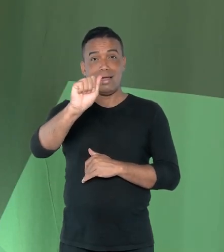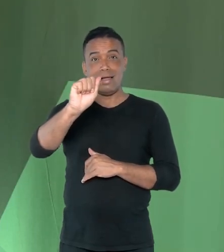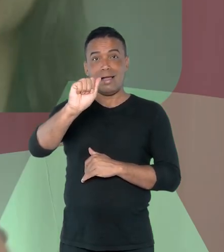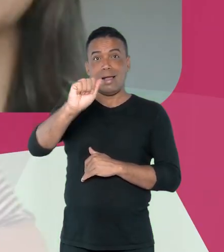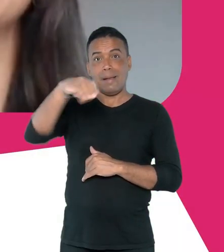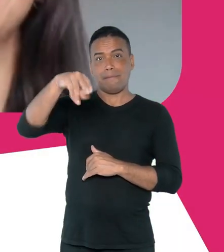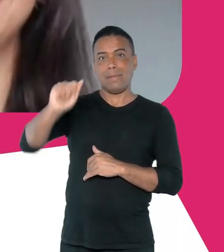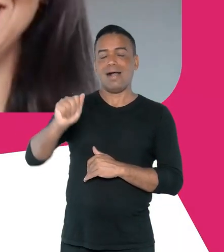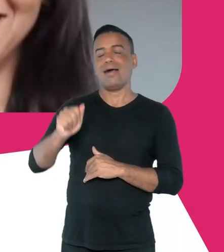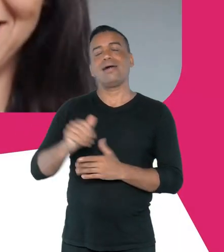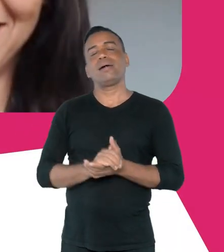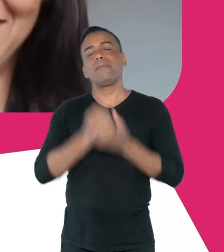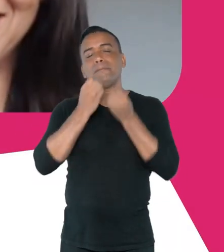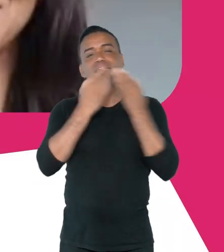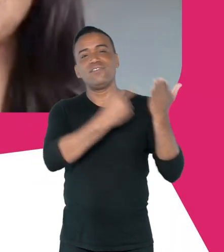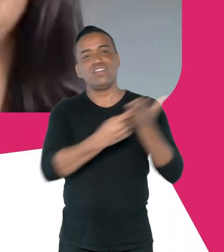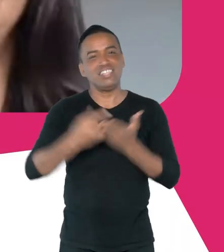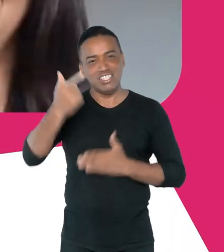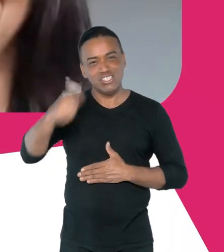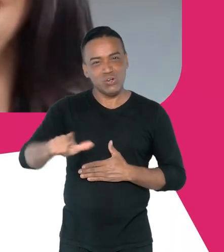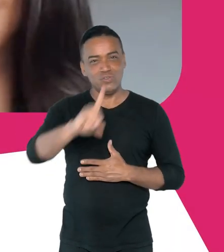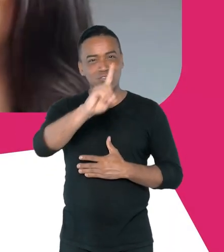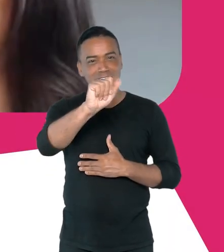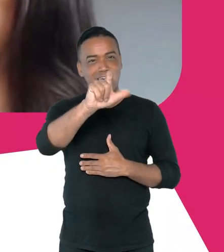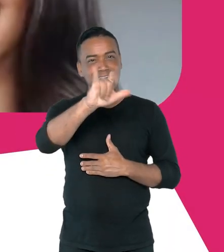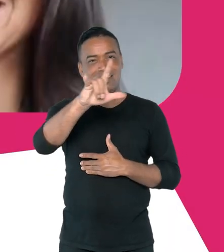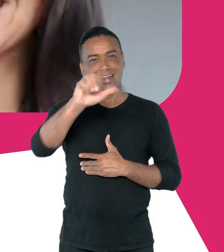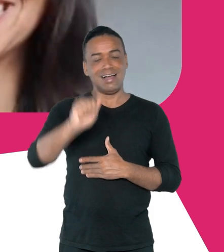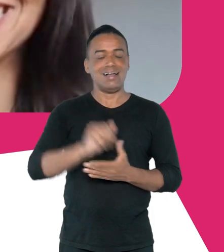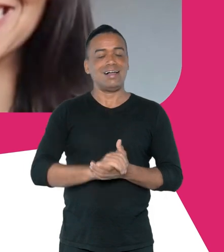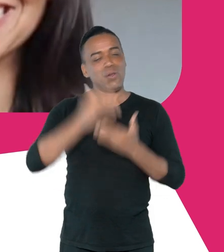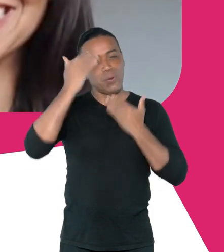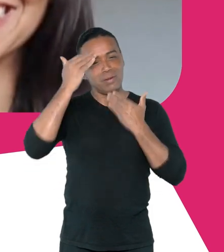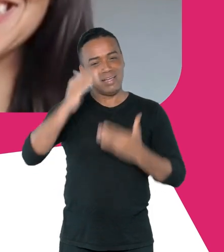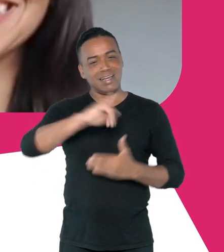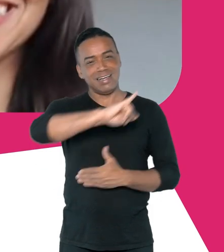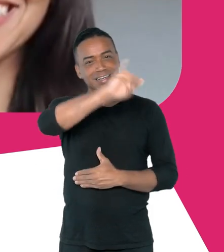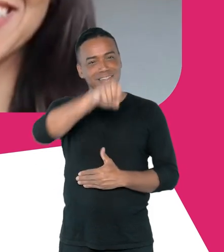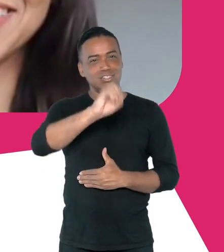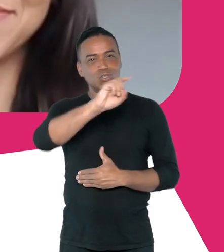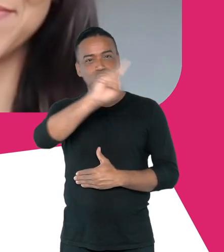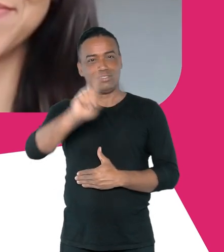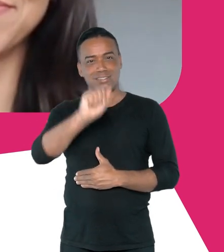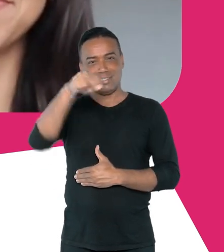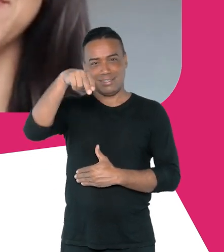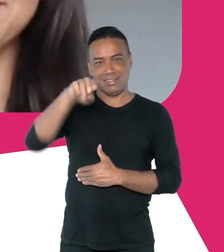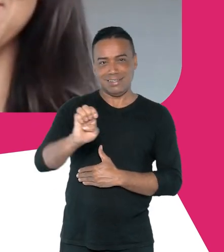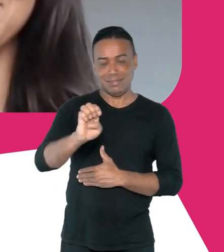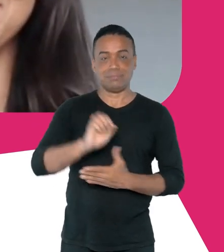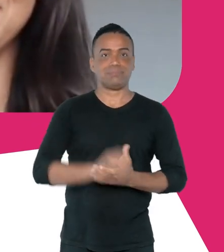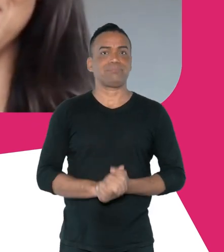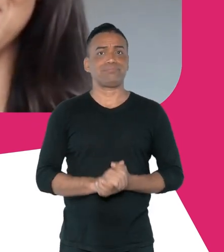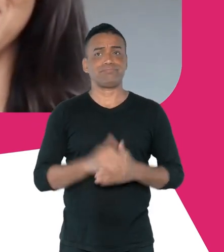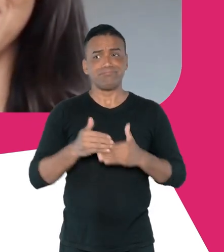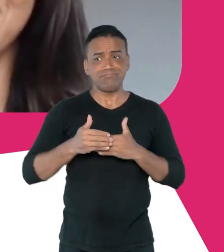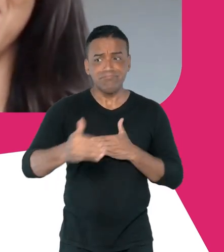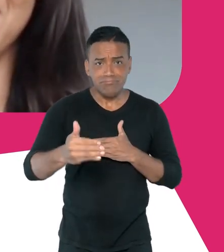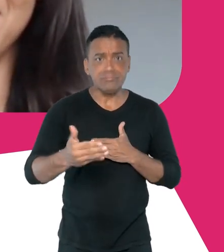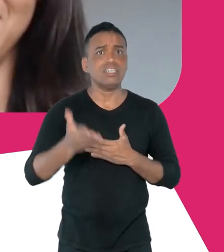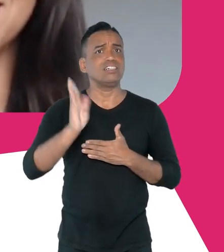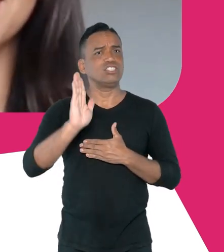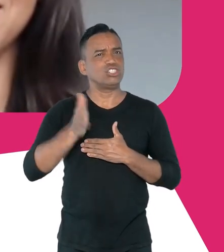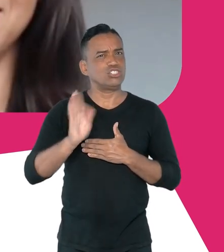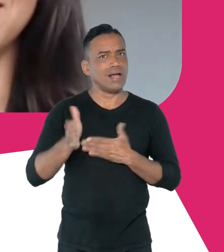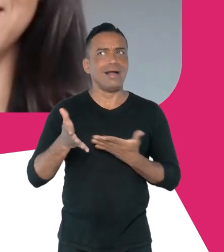Dalila, bem-vinda de novo. Isso, obrigada, Josane. Eu acho que a gente pode iniciar antes de... Já dei assim